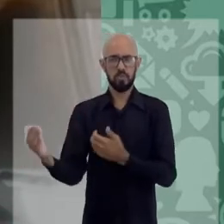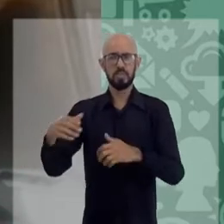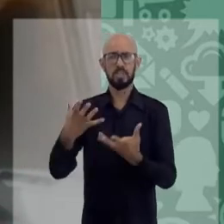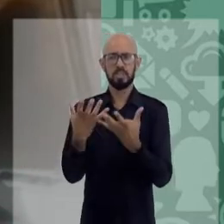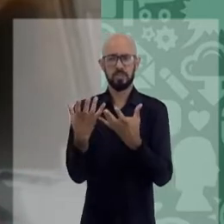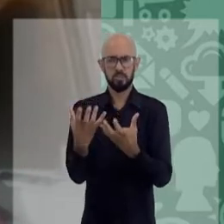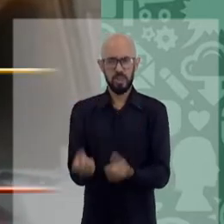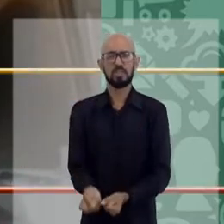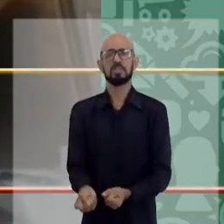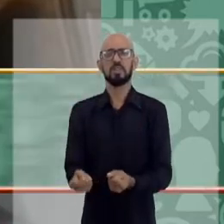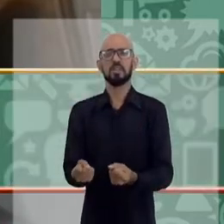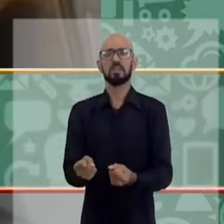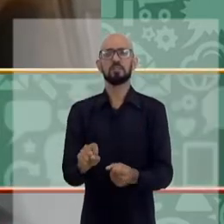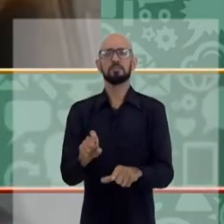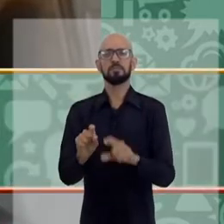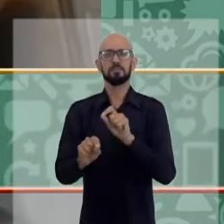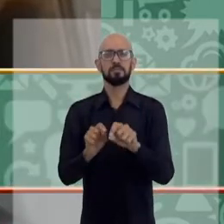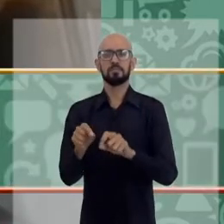participação, né,